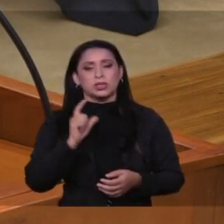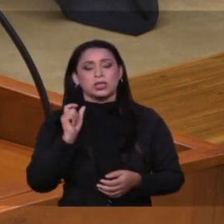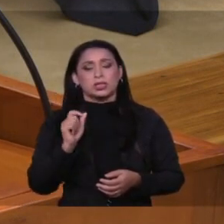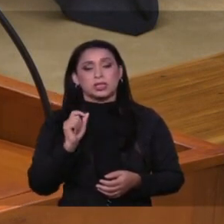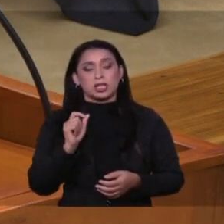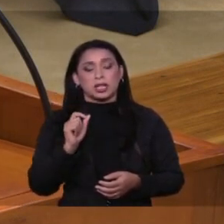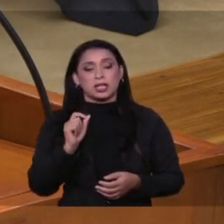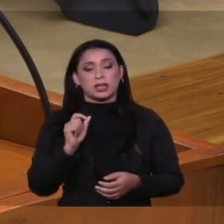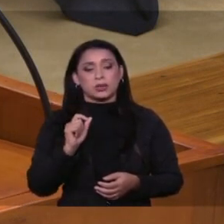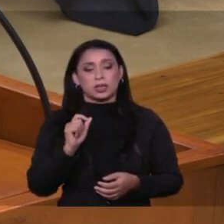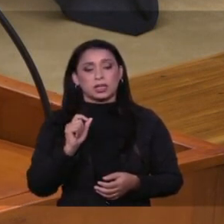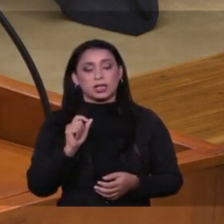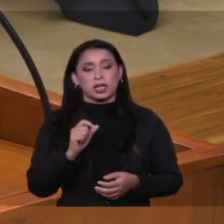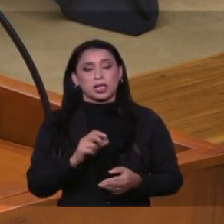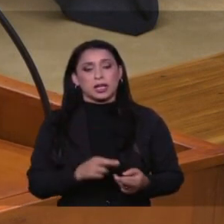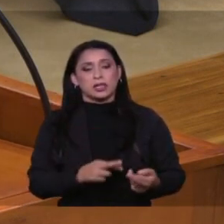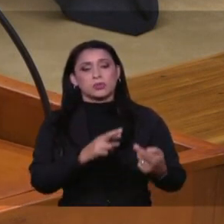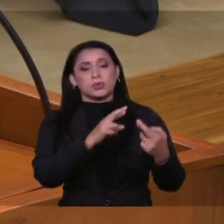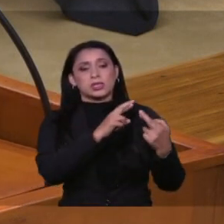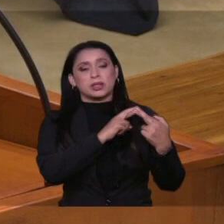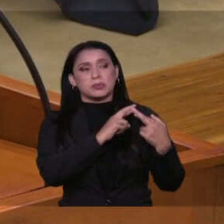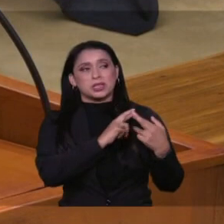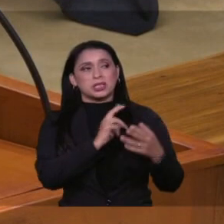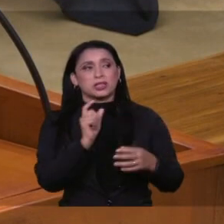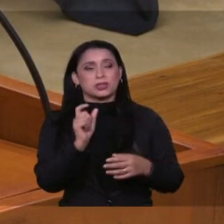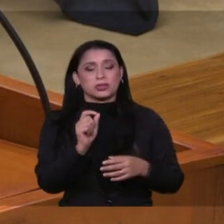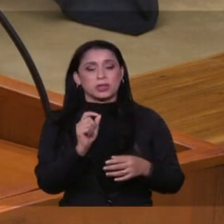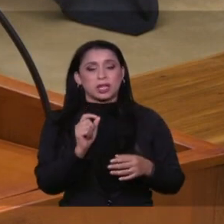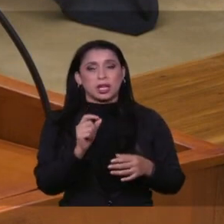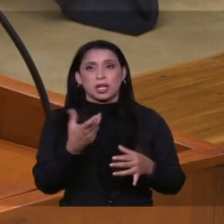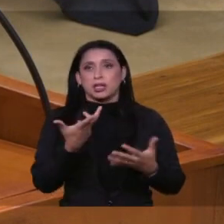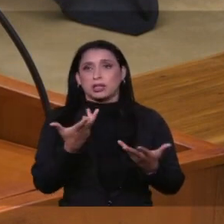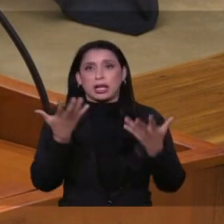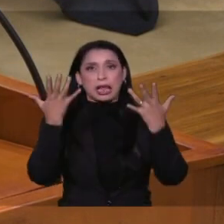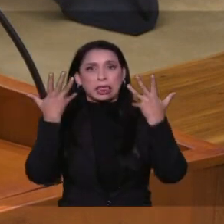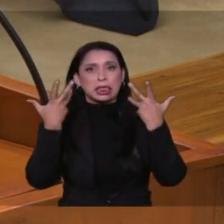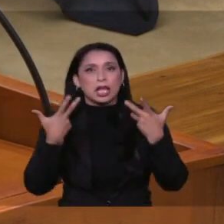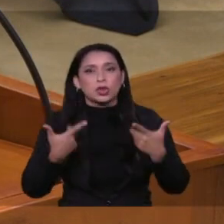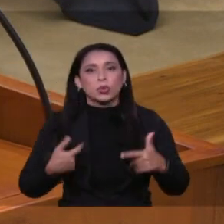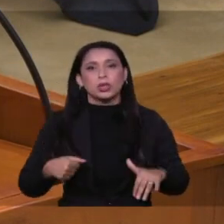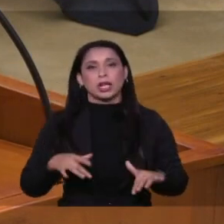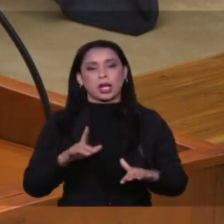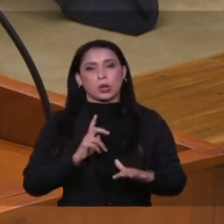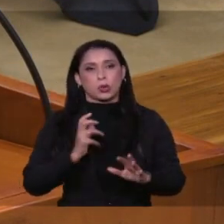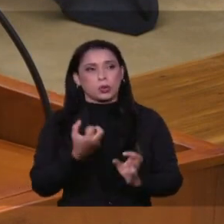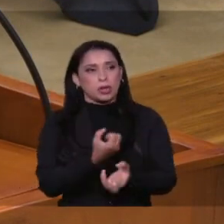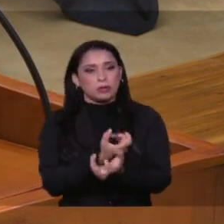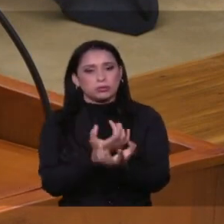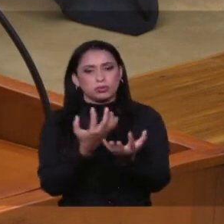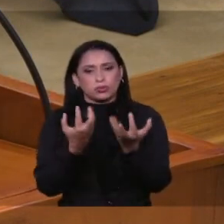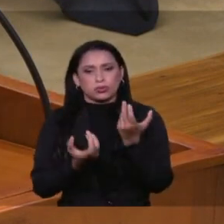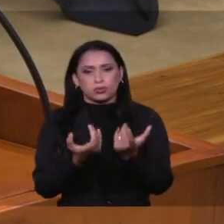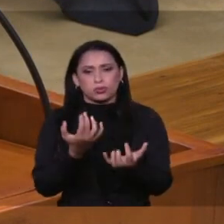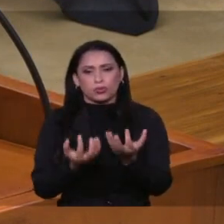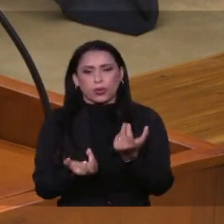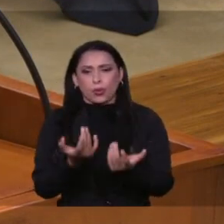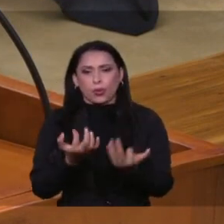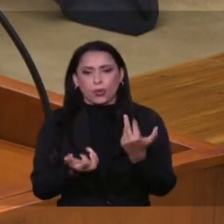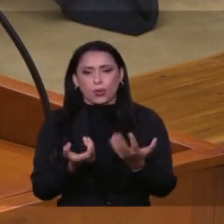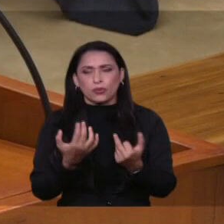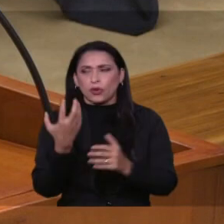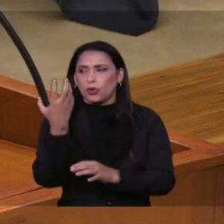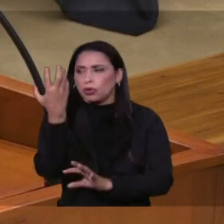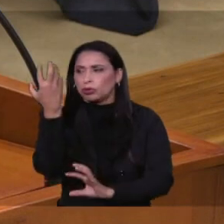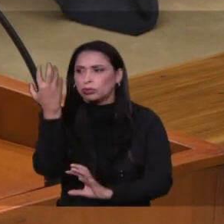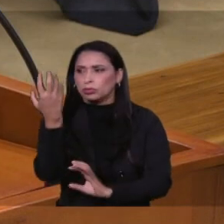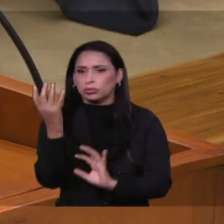uma tentativa de se atribuir às questões meramente naturais. Essa queimada seria uma questão do próprio meio ambiente, de